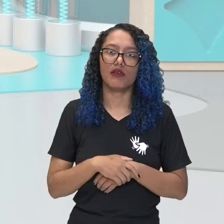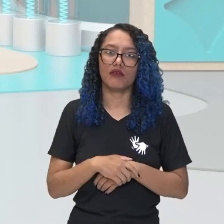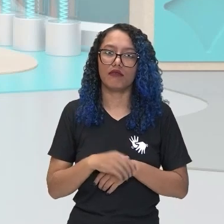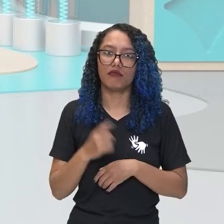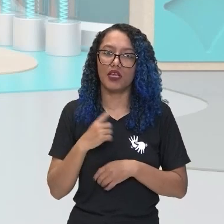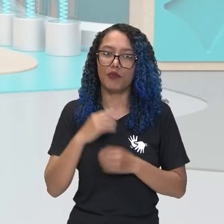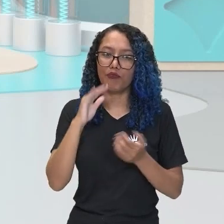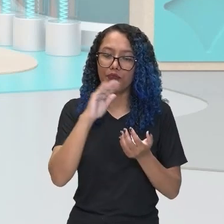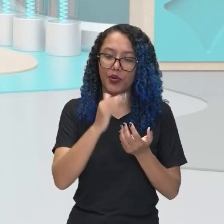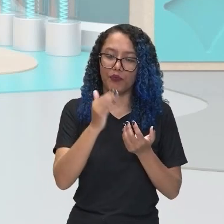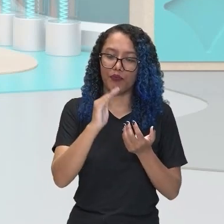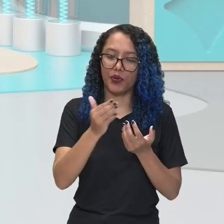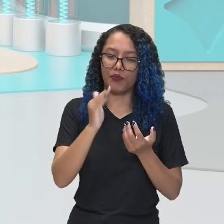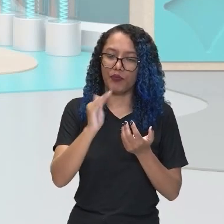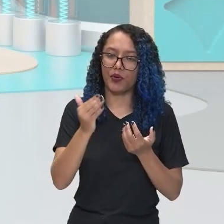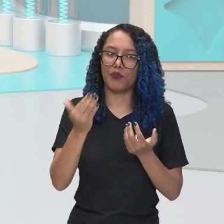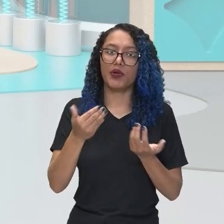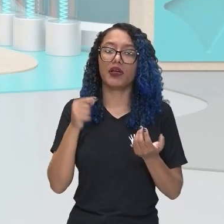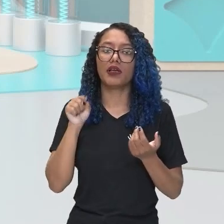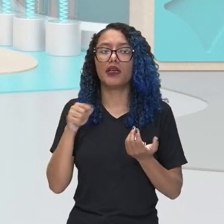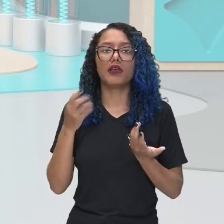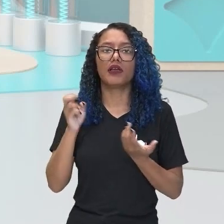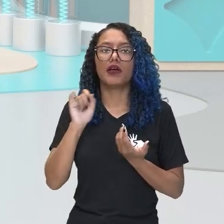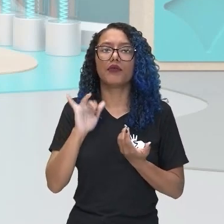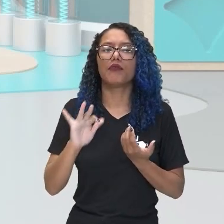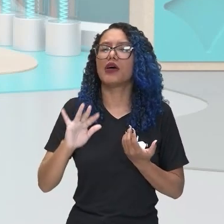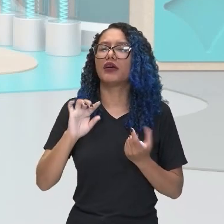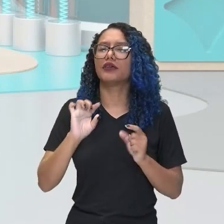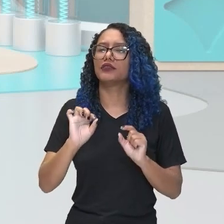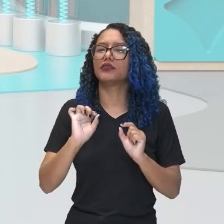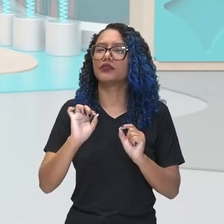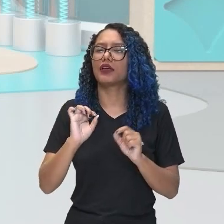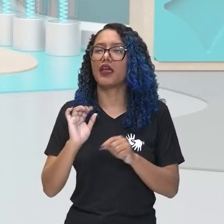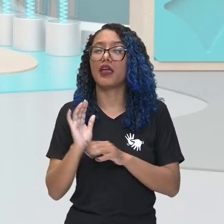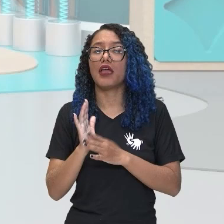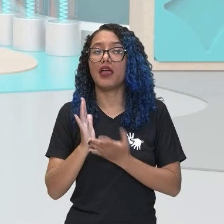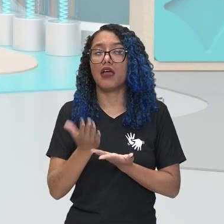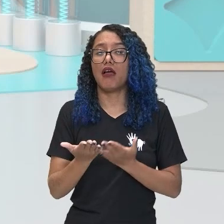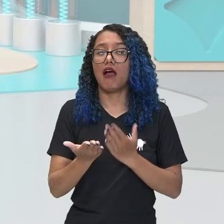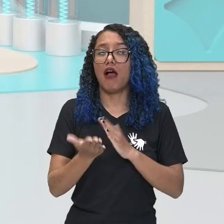e essas imagens, elas vão ali ajudar a compreensão